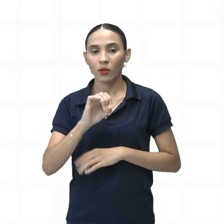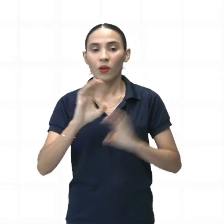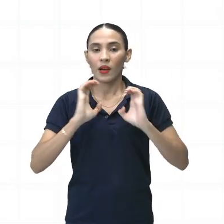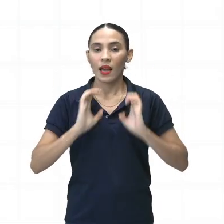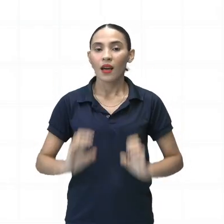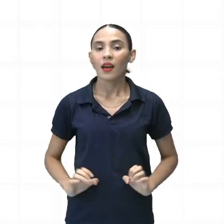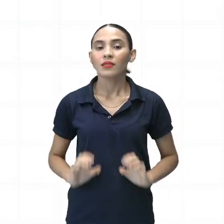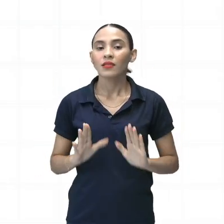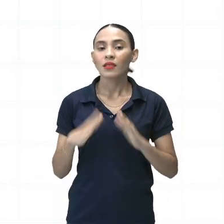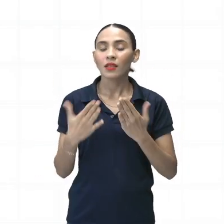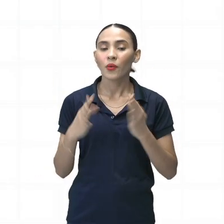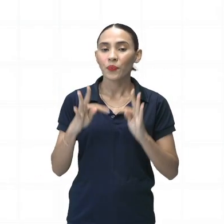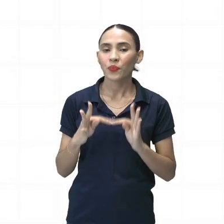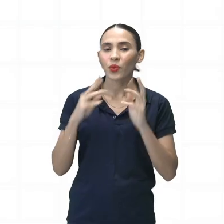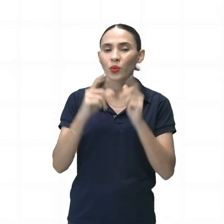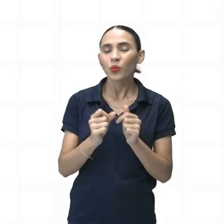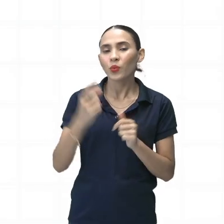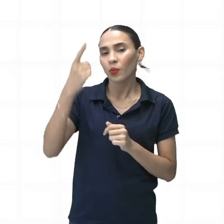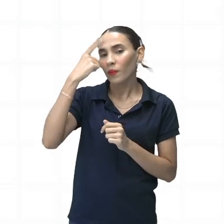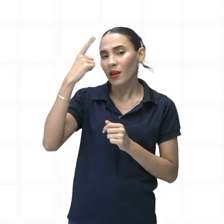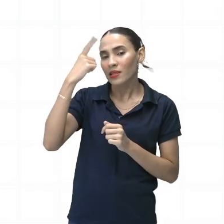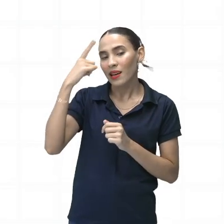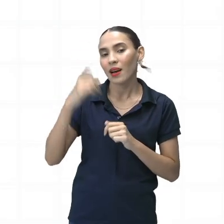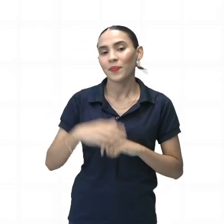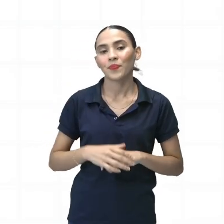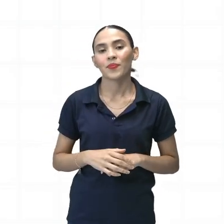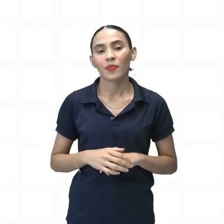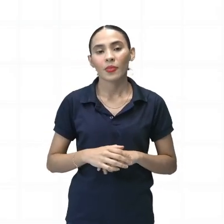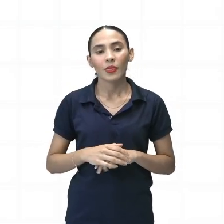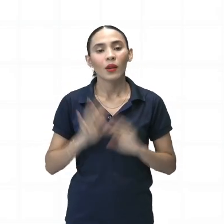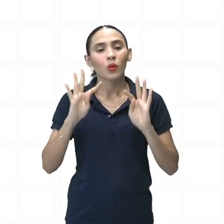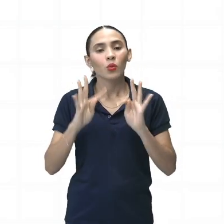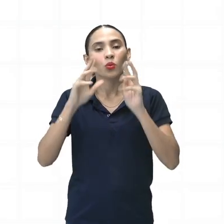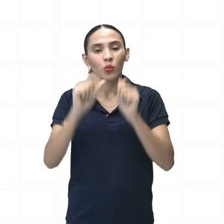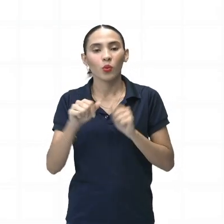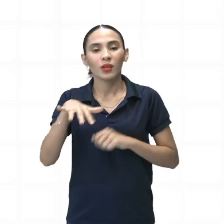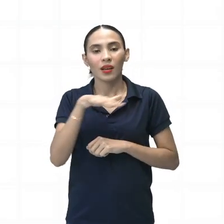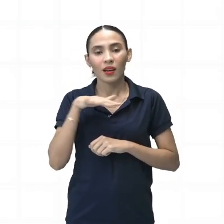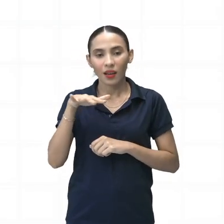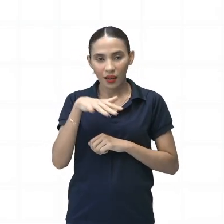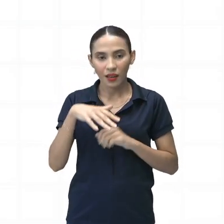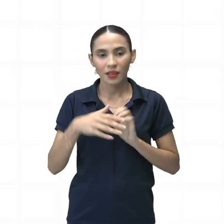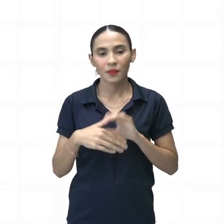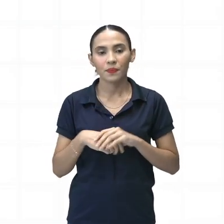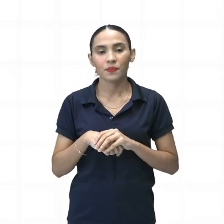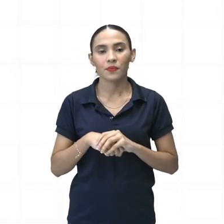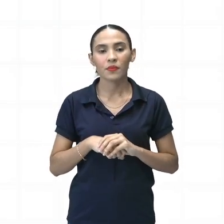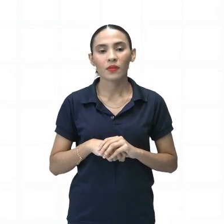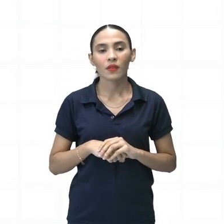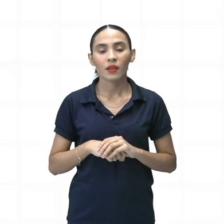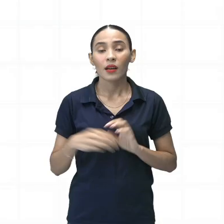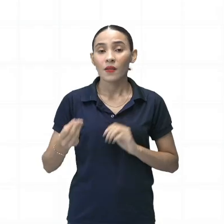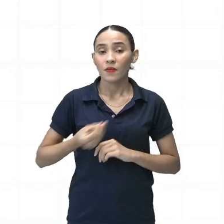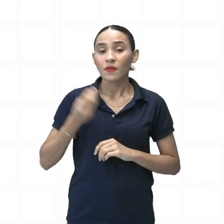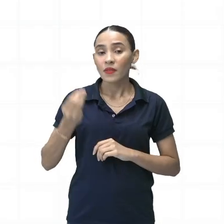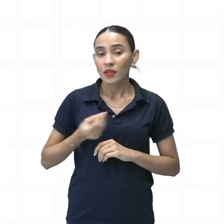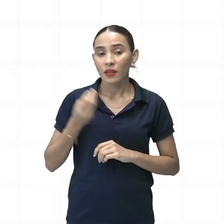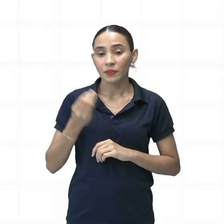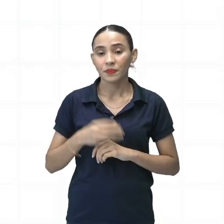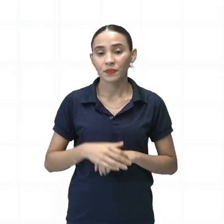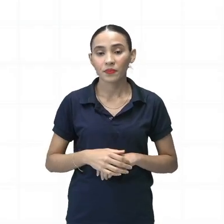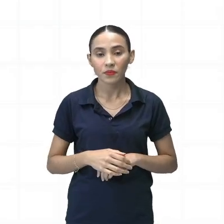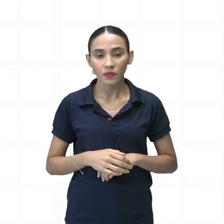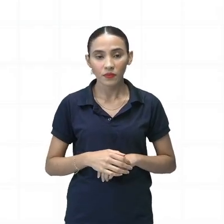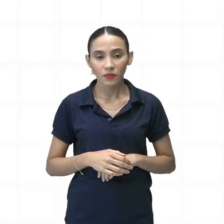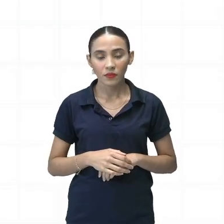E como é que essa vida ela pode ser manipulada ou não? E aqui, essa manipulação da vida, a gente